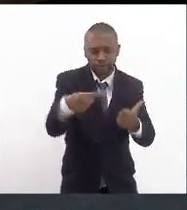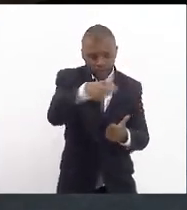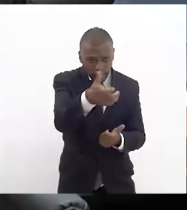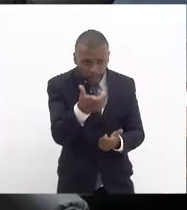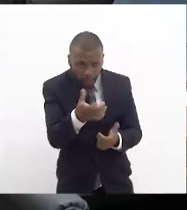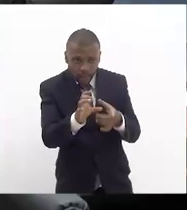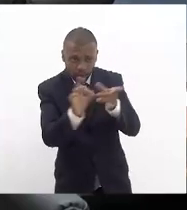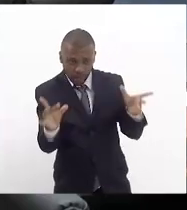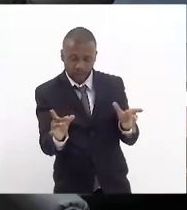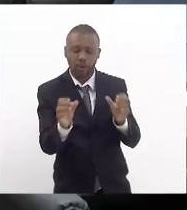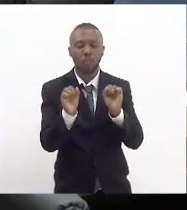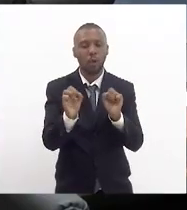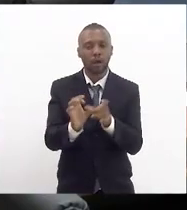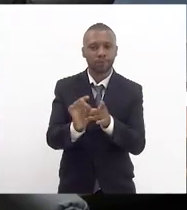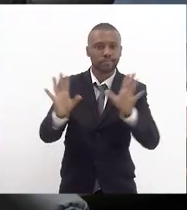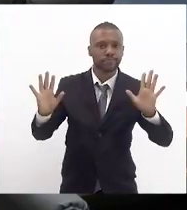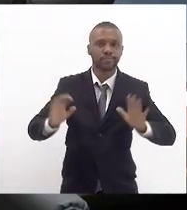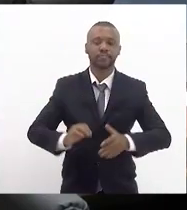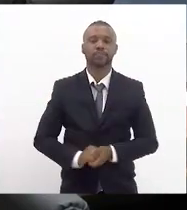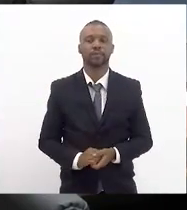desejarem.